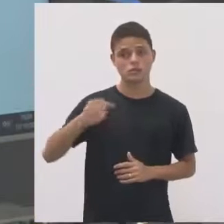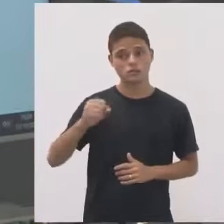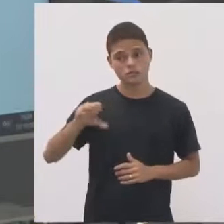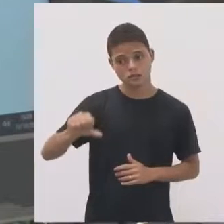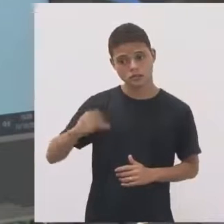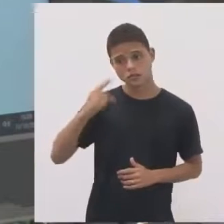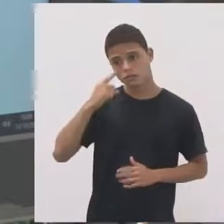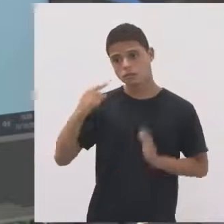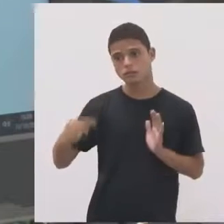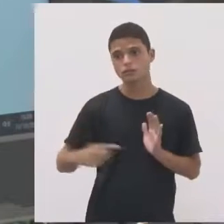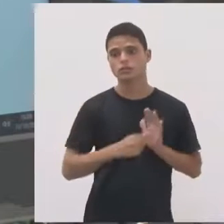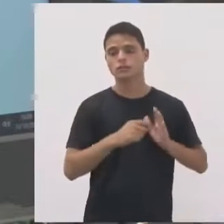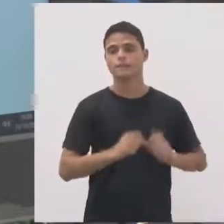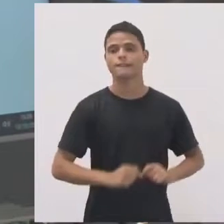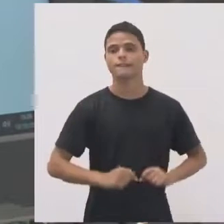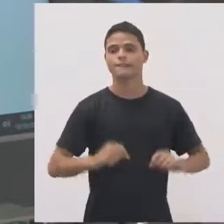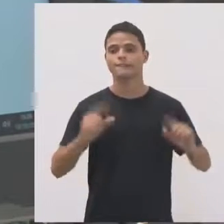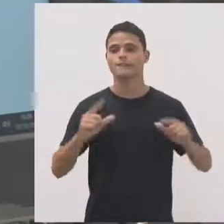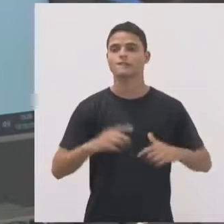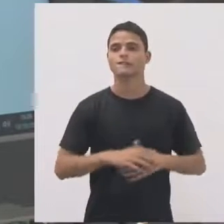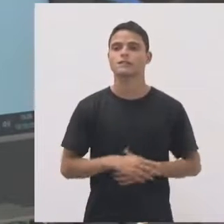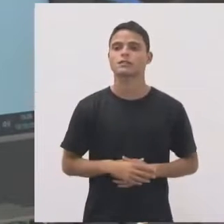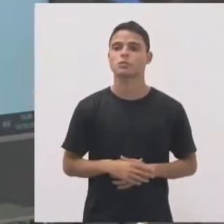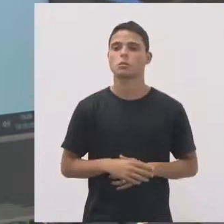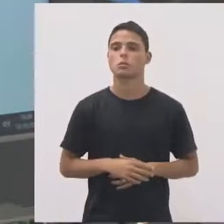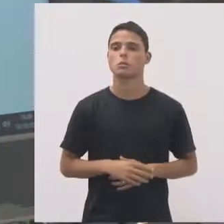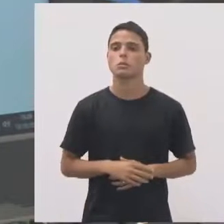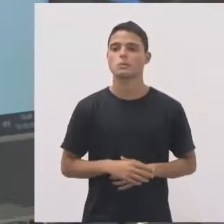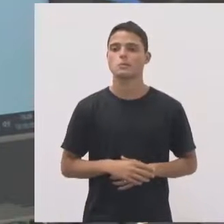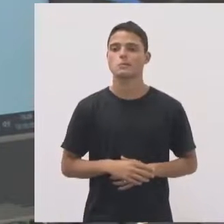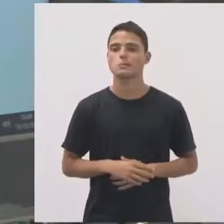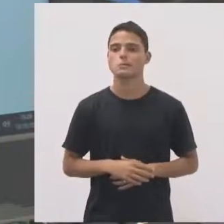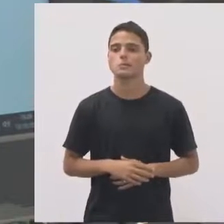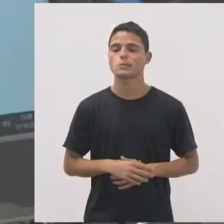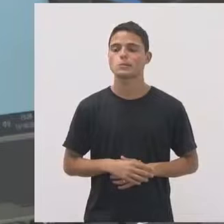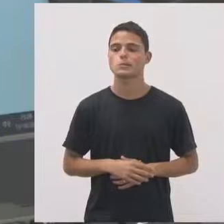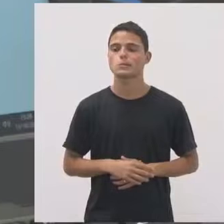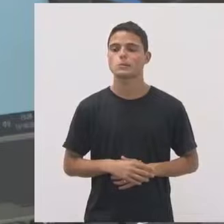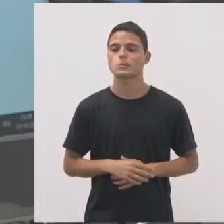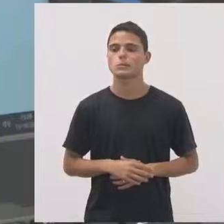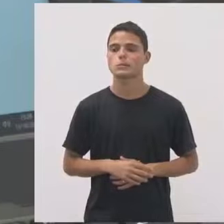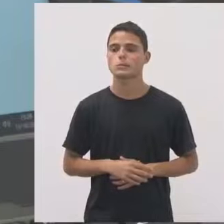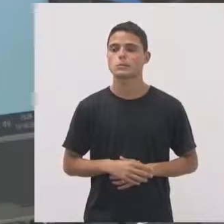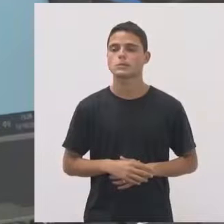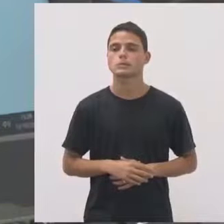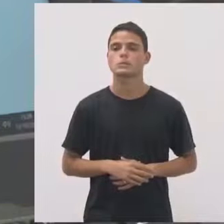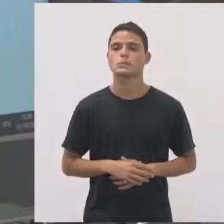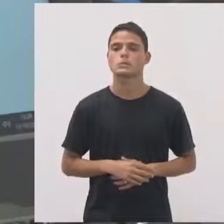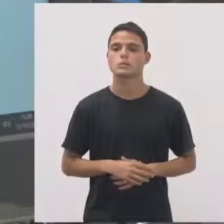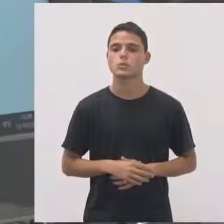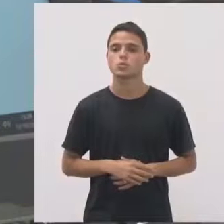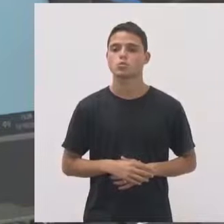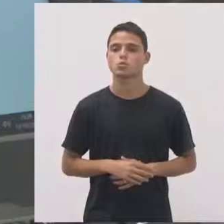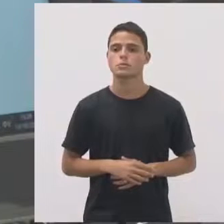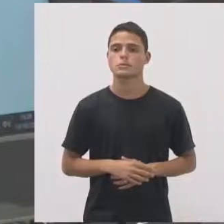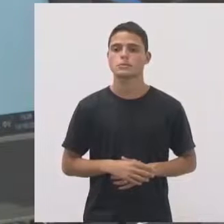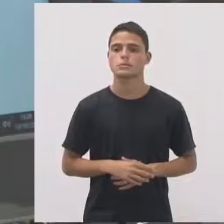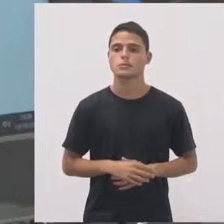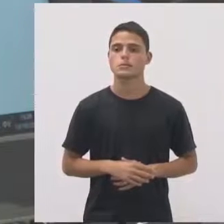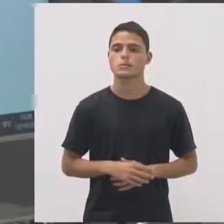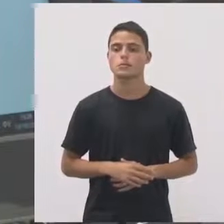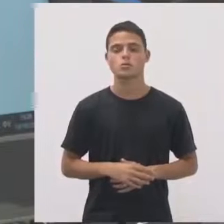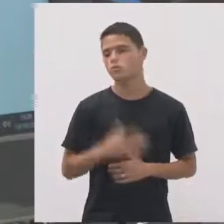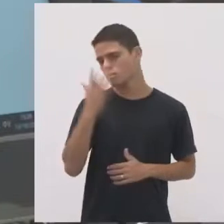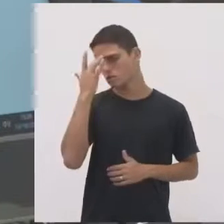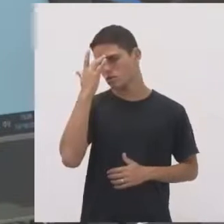4789. Você coloca o CI da sua escola, aparece aqui já o nome da escola e coloca confirmar. Super fácil.